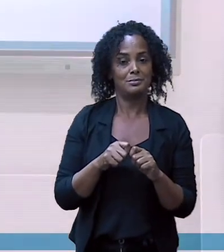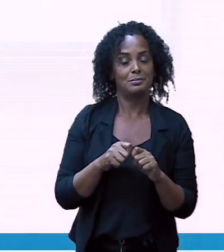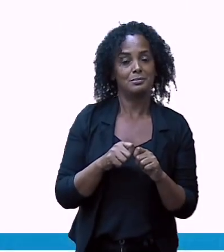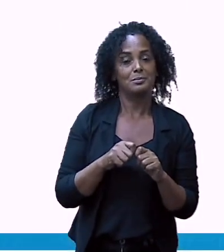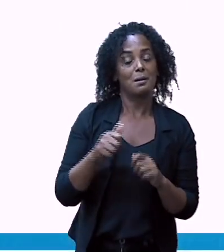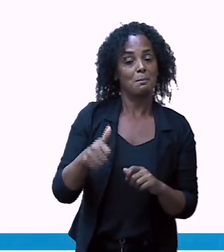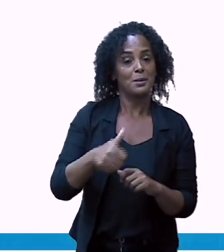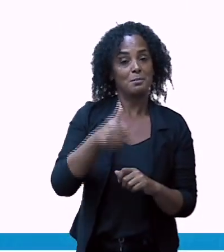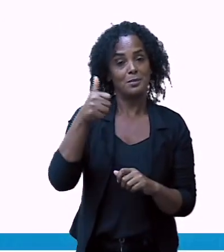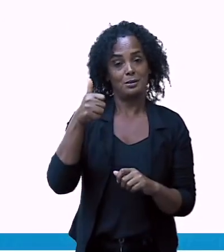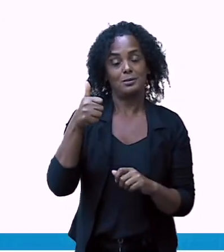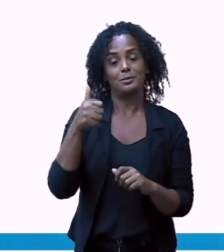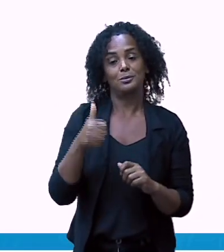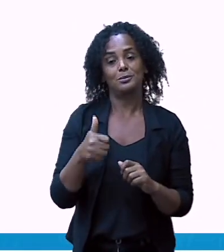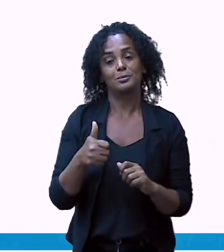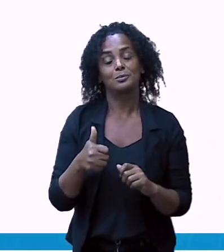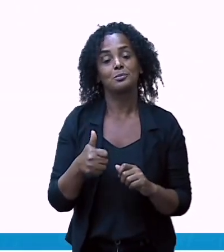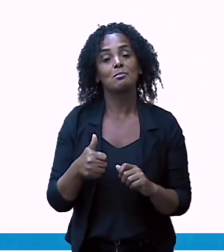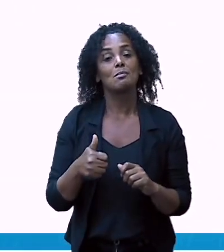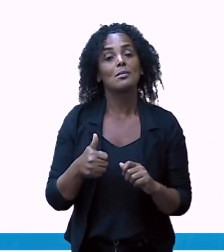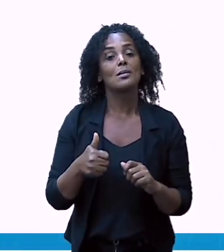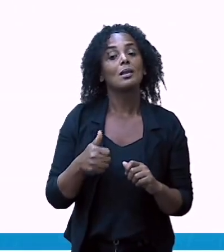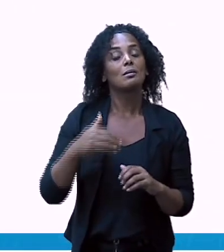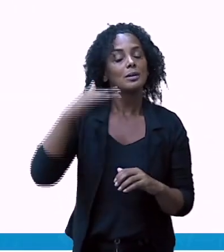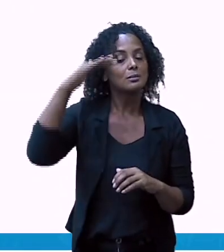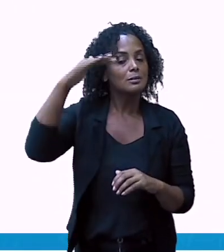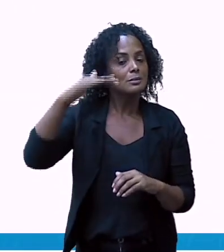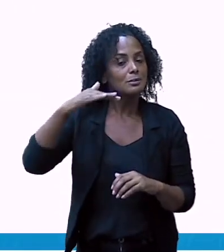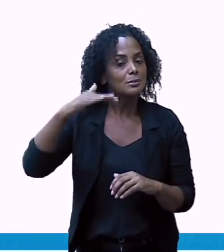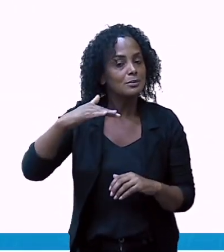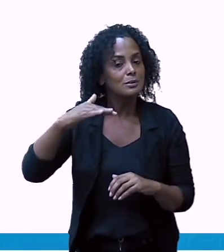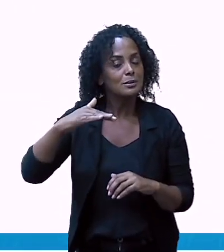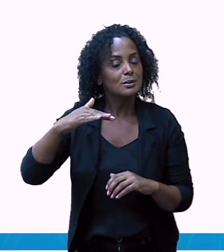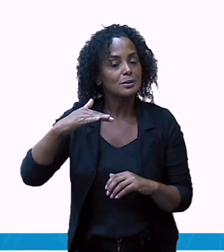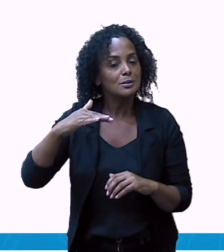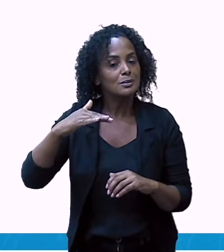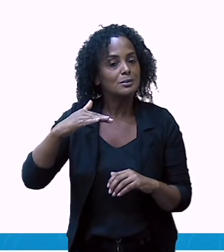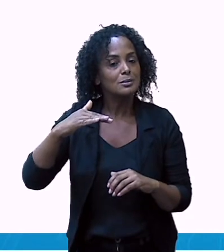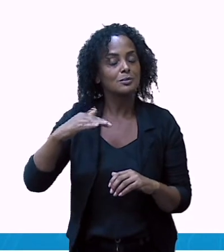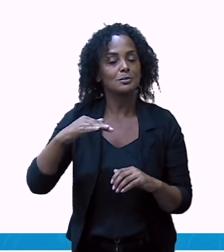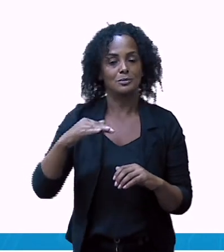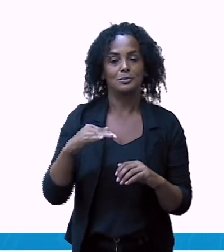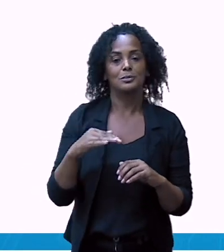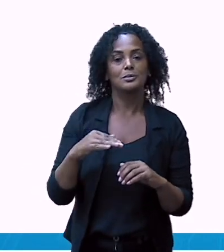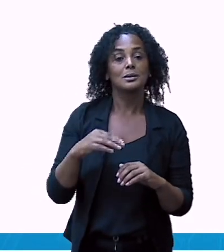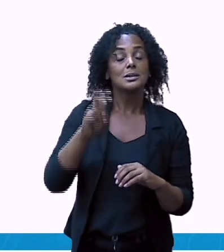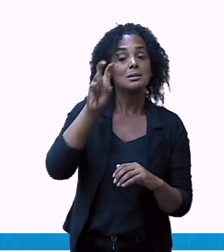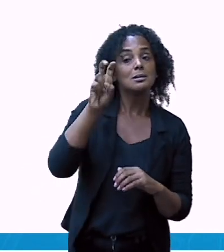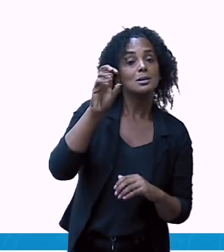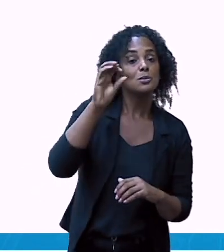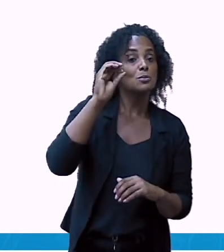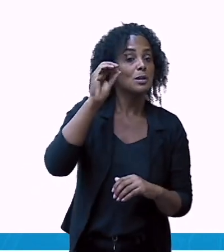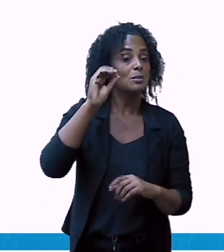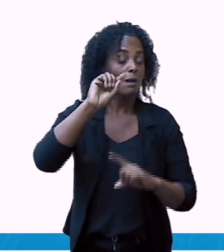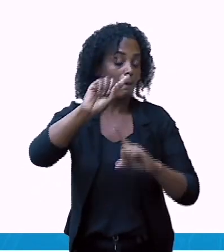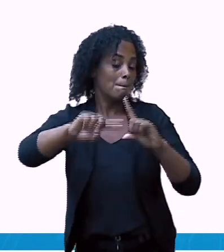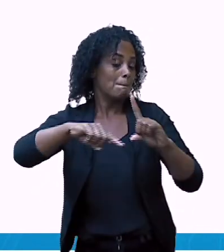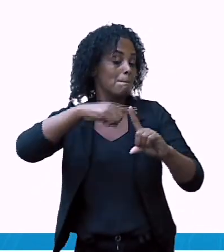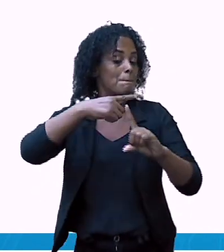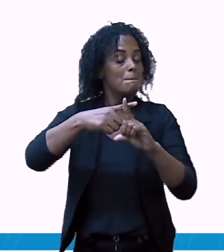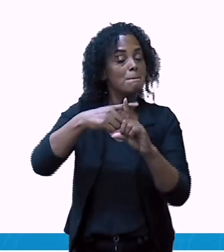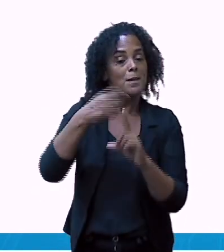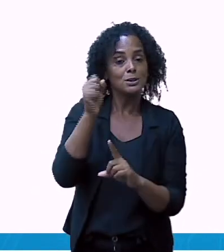que resolver aqui. Logo, vamos descer o restante da expressão. 50 mais